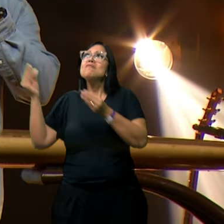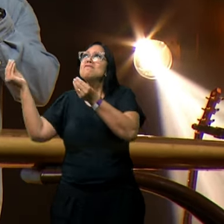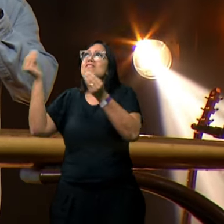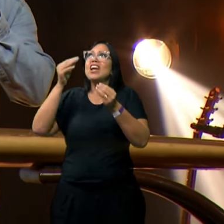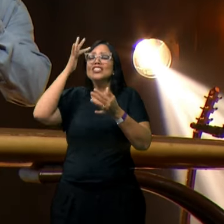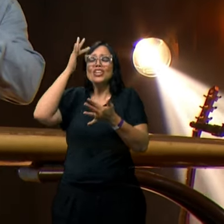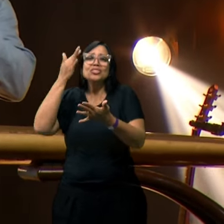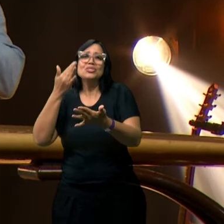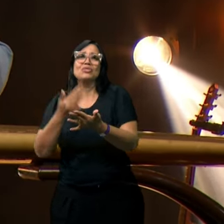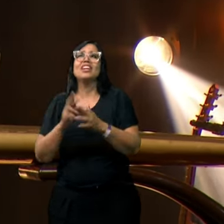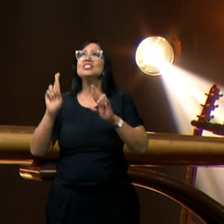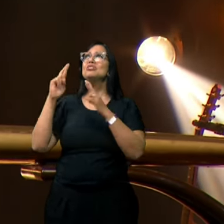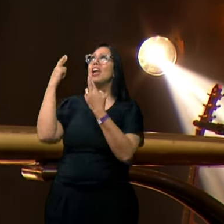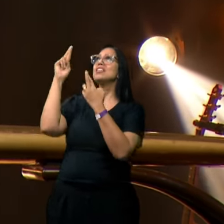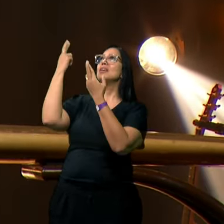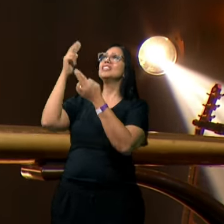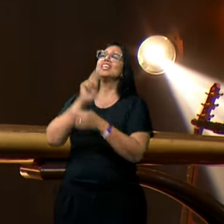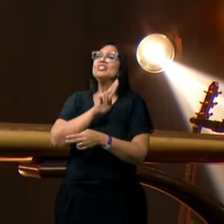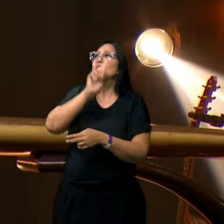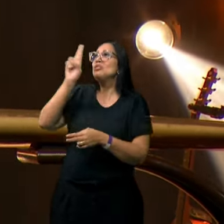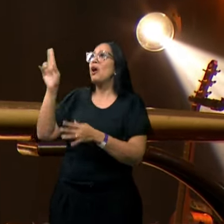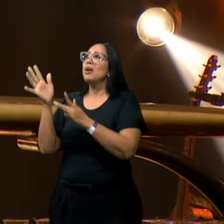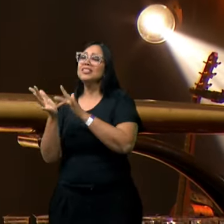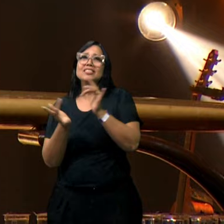e de esperança em nome de Jesus. Amém?